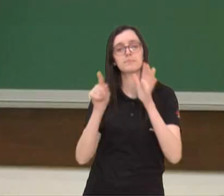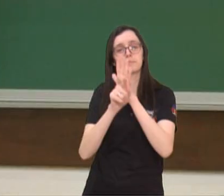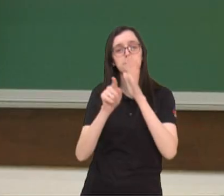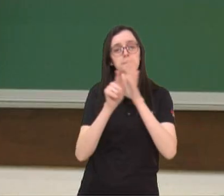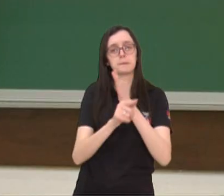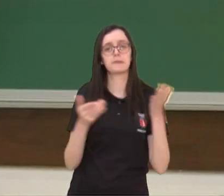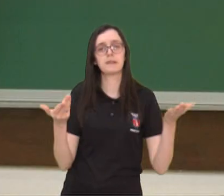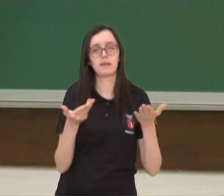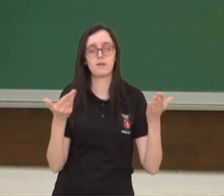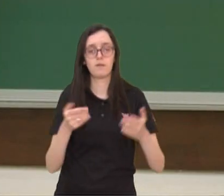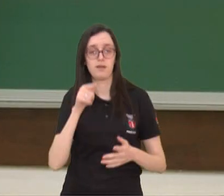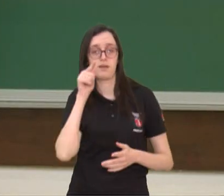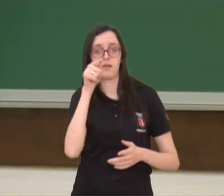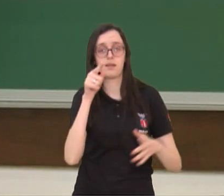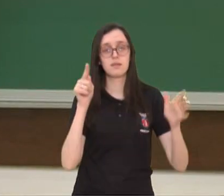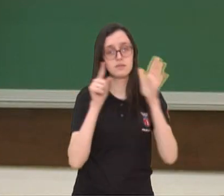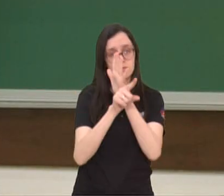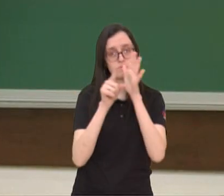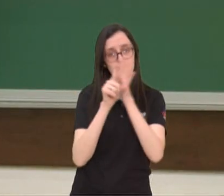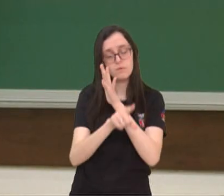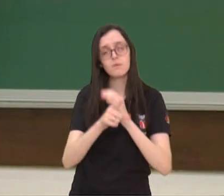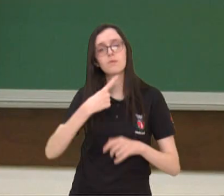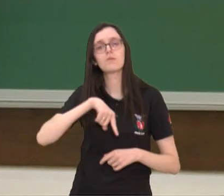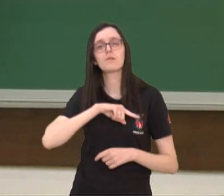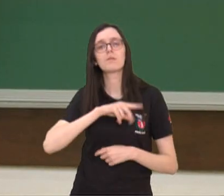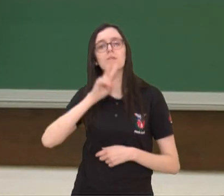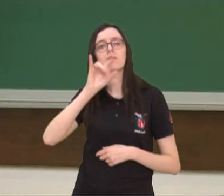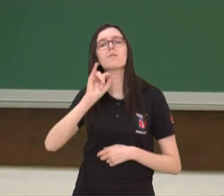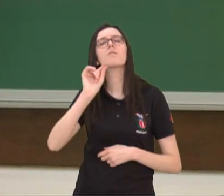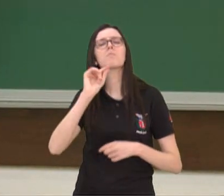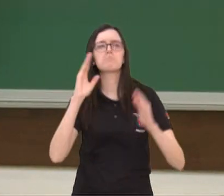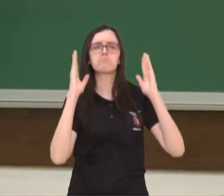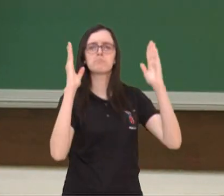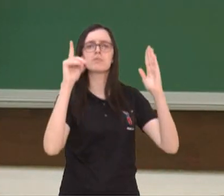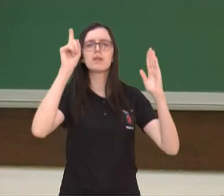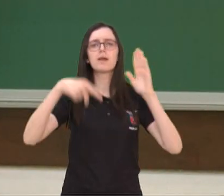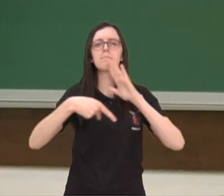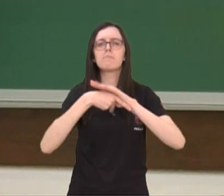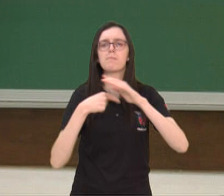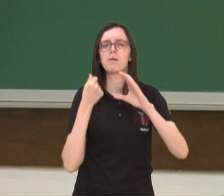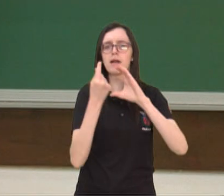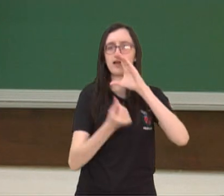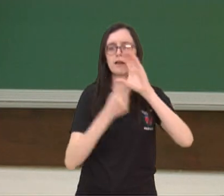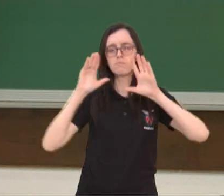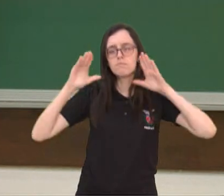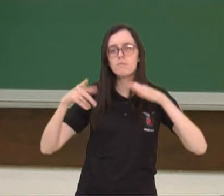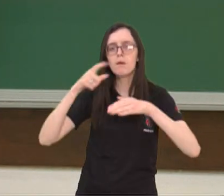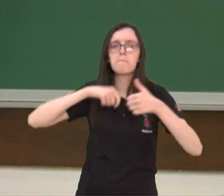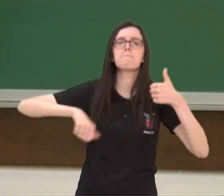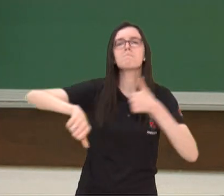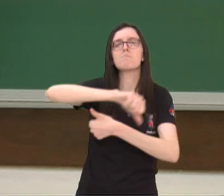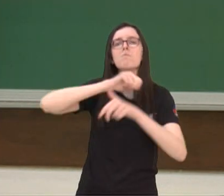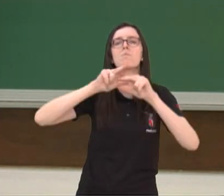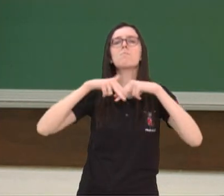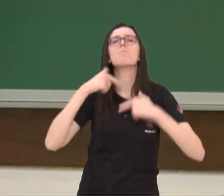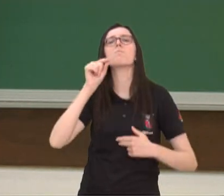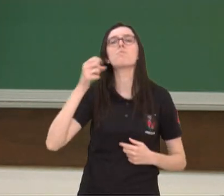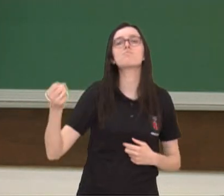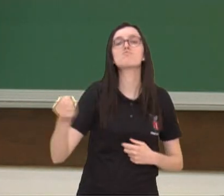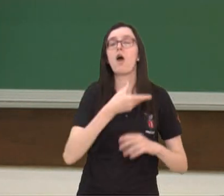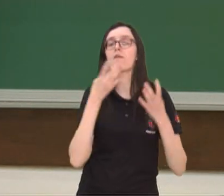quiz. Nesse quiz agora, representa a fase do capitalismo que se baseia nas mudanças provocadas pelas